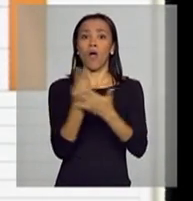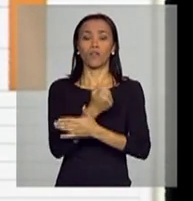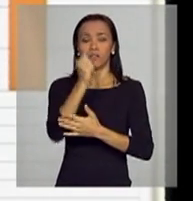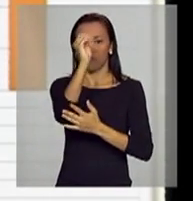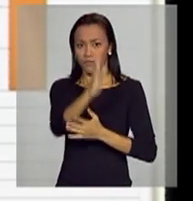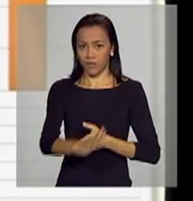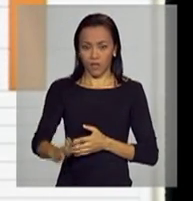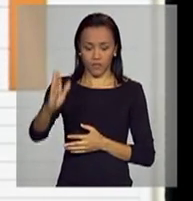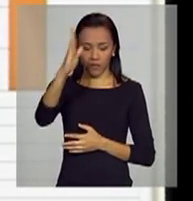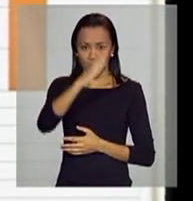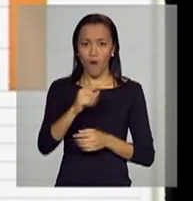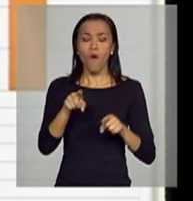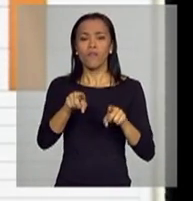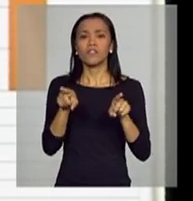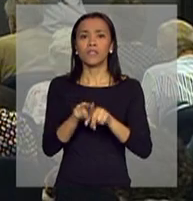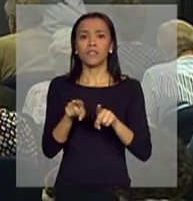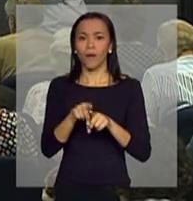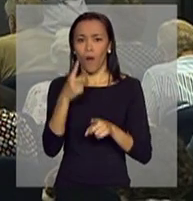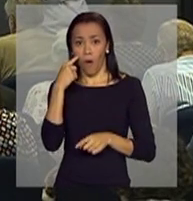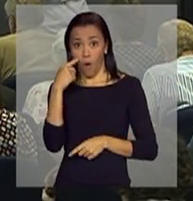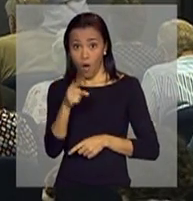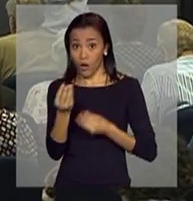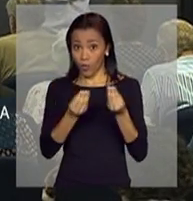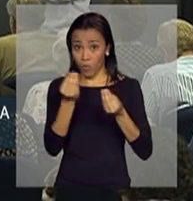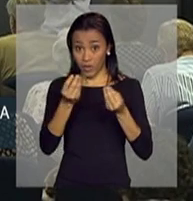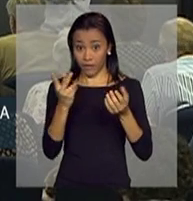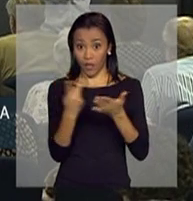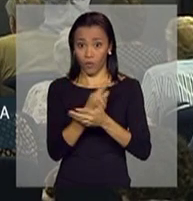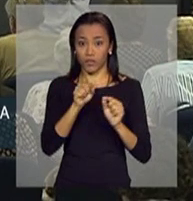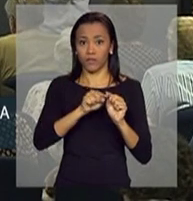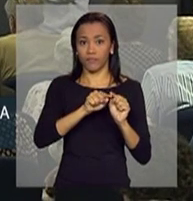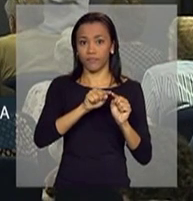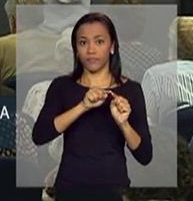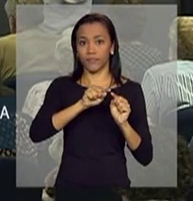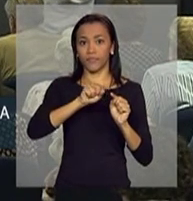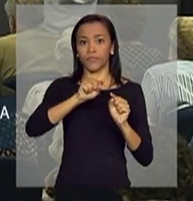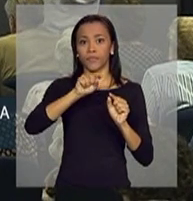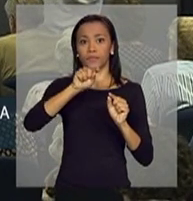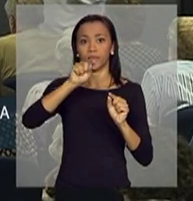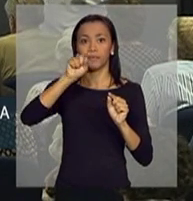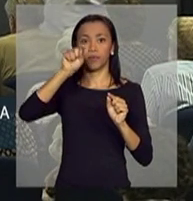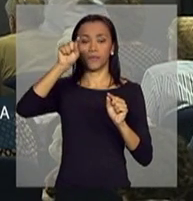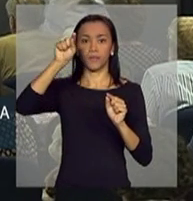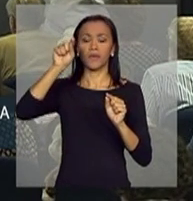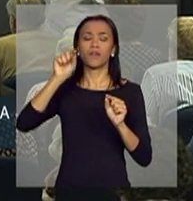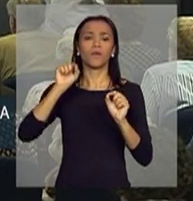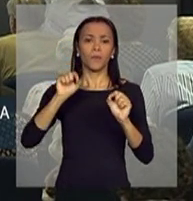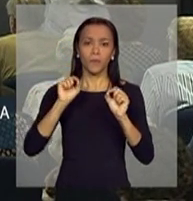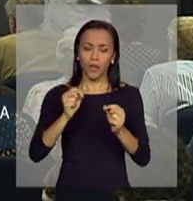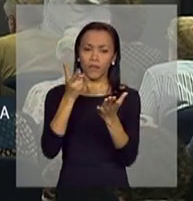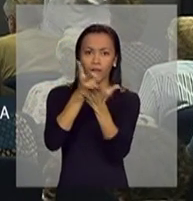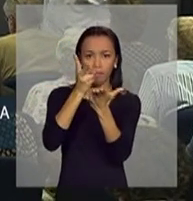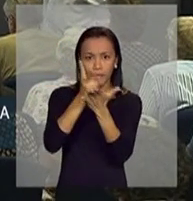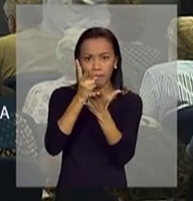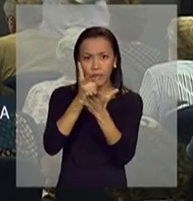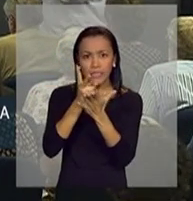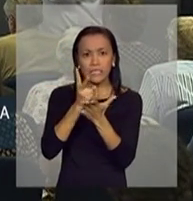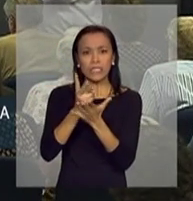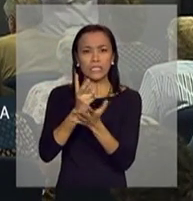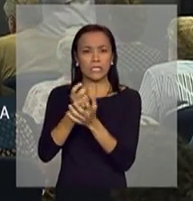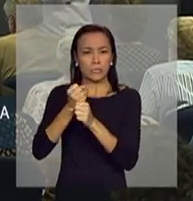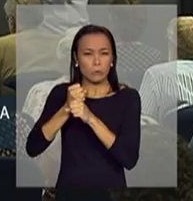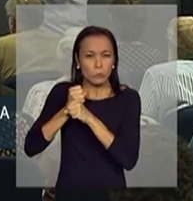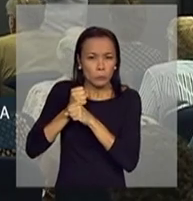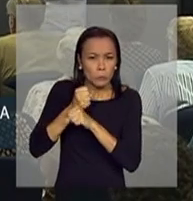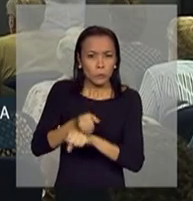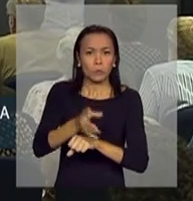tá? Você tem, olha como é que a curva é ascendente, olha como é que você garante a permanência da tortura e